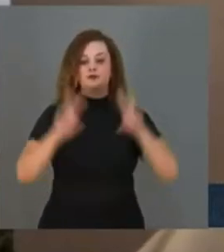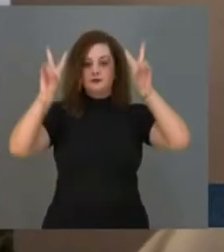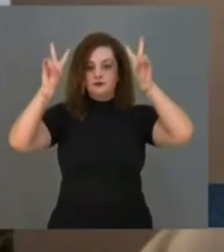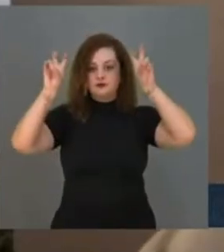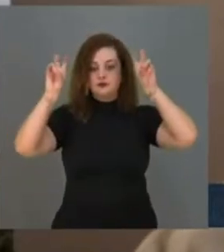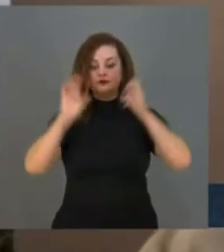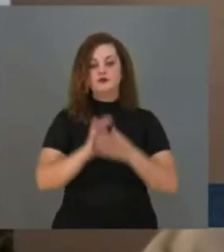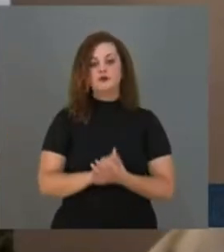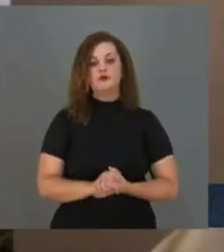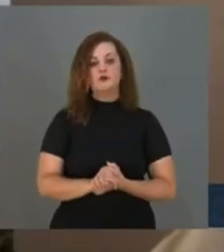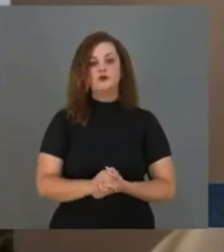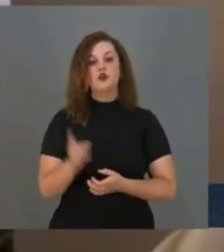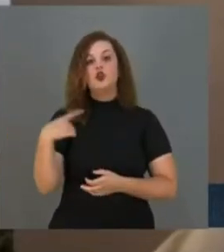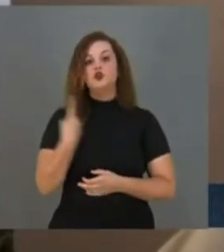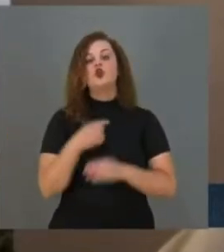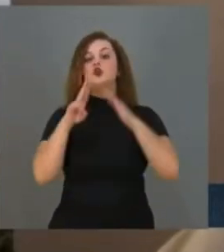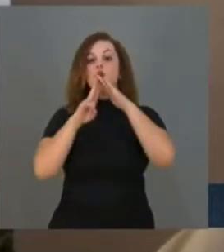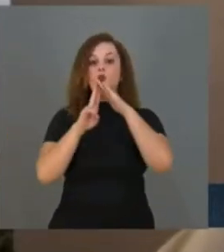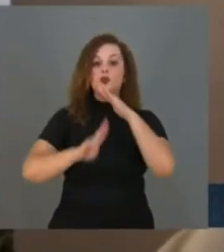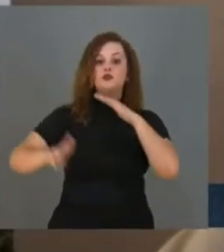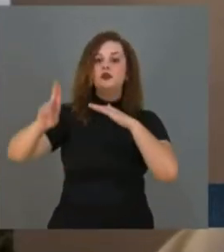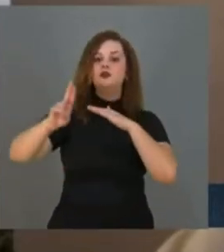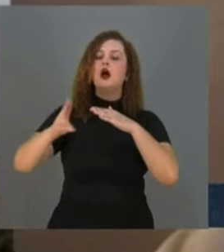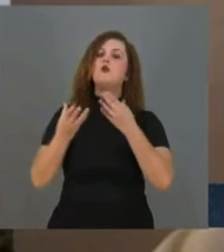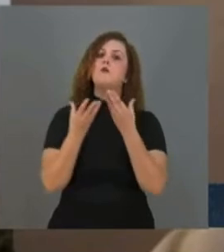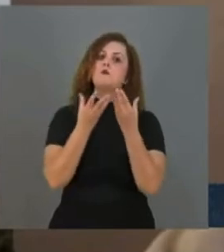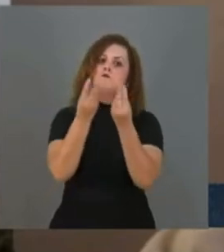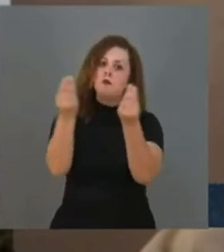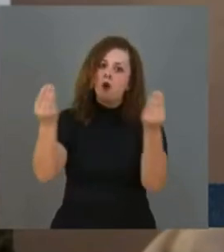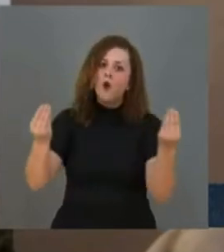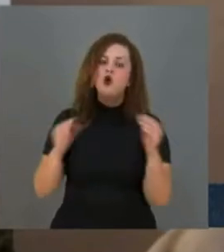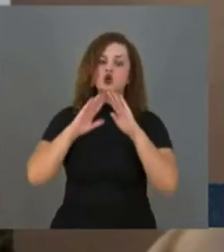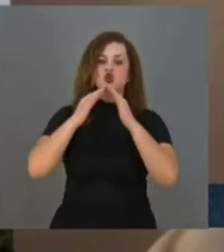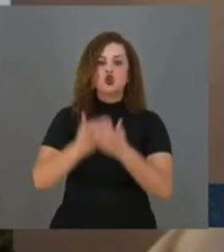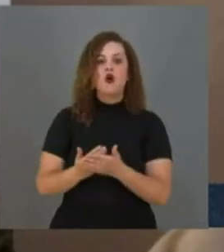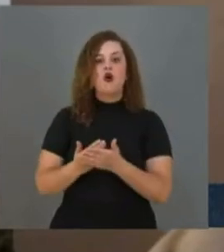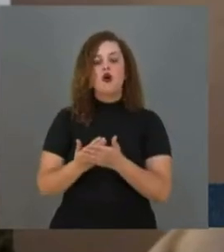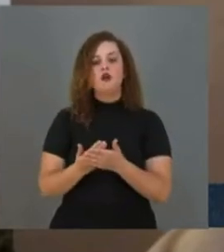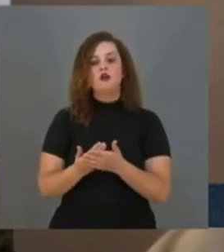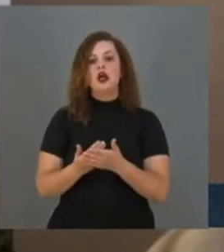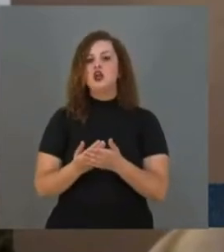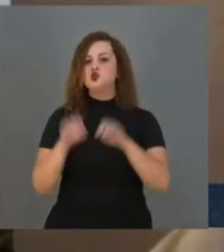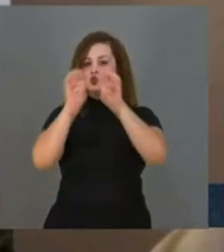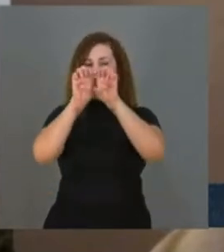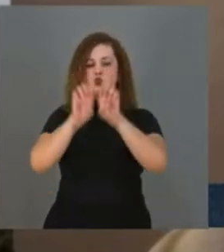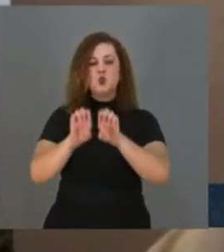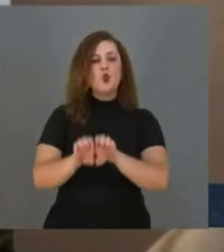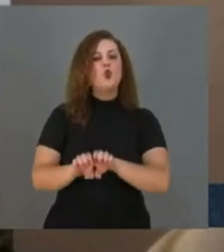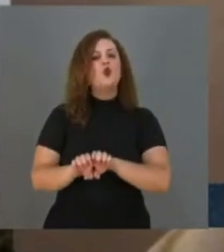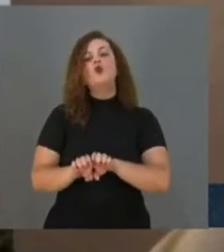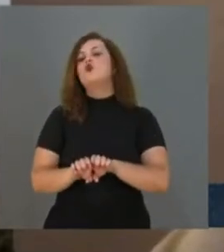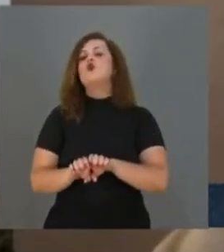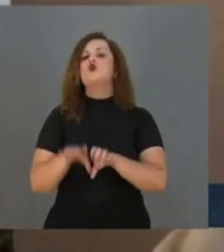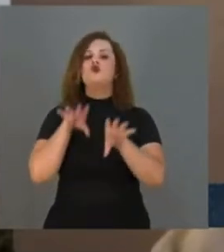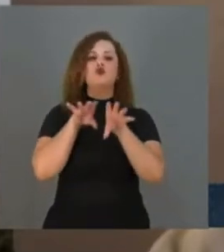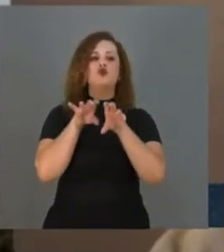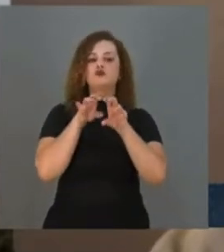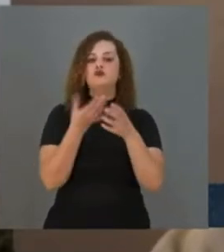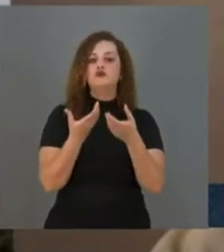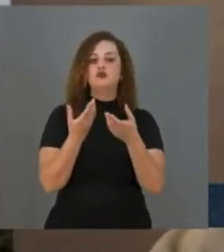aspas, nossas universidades e muitas escolas entregaram suas estruturas de informação, dados,